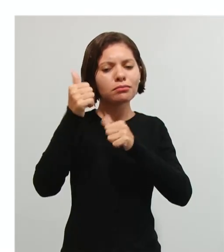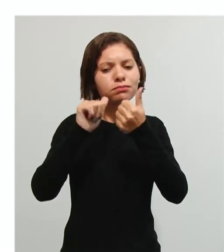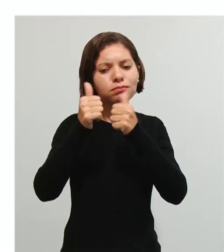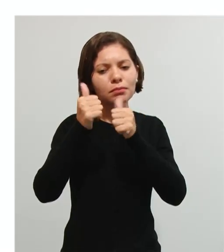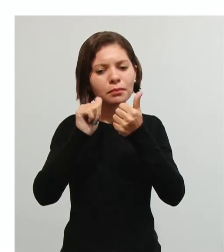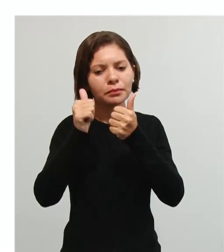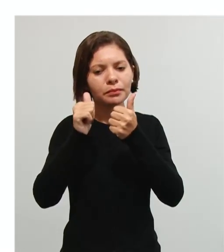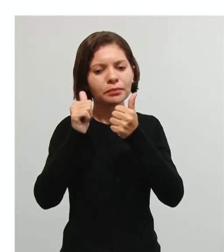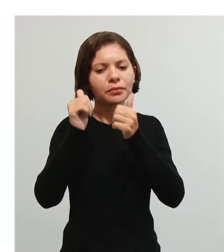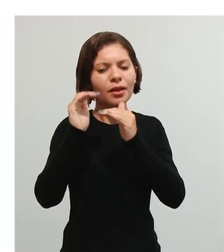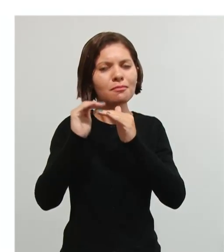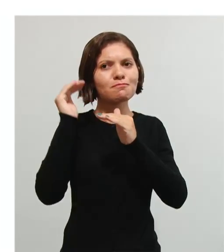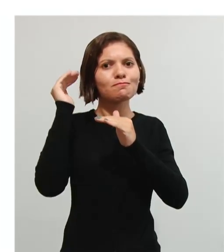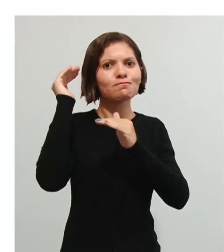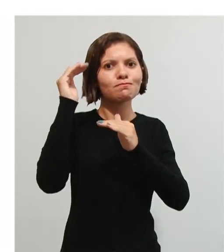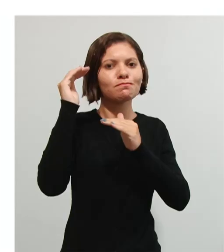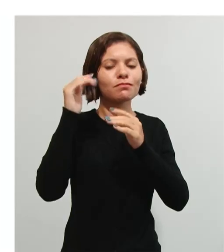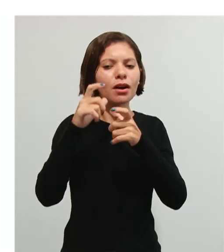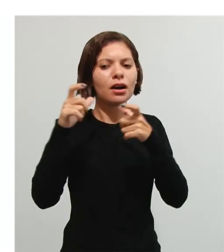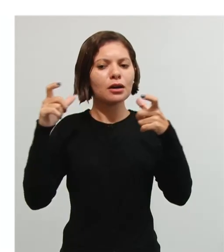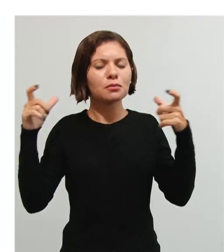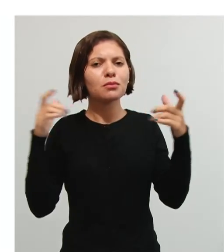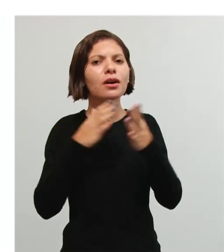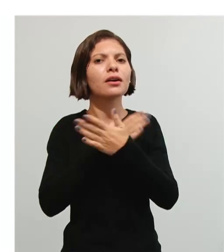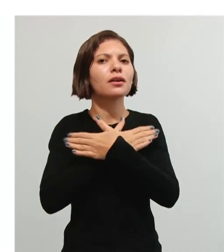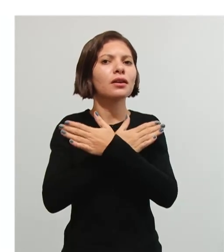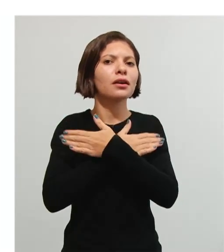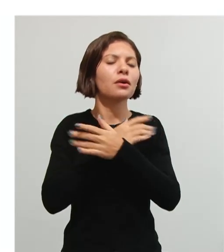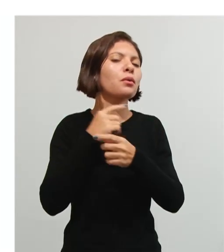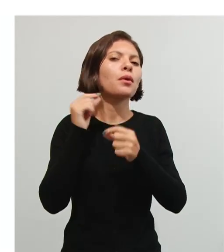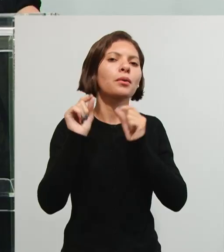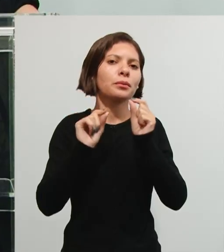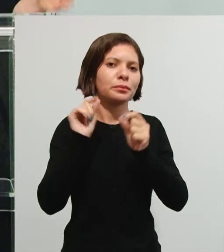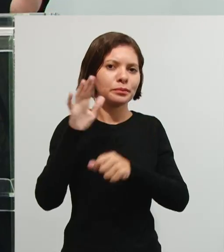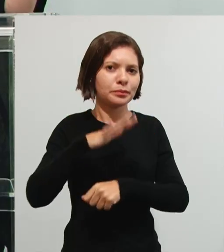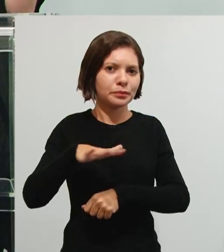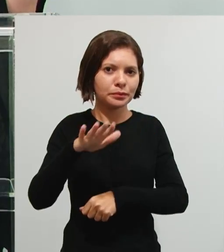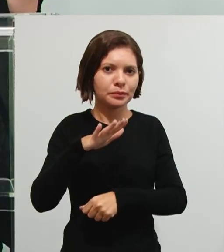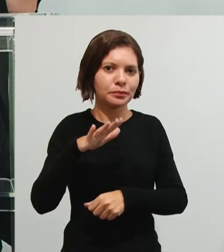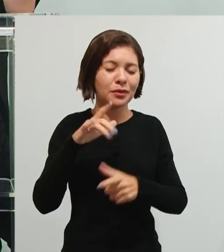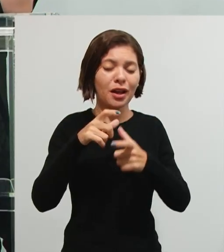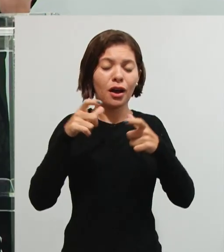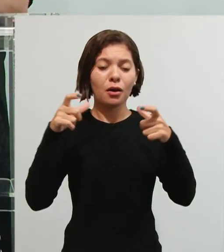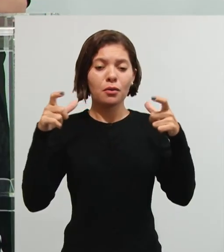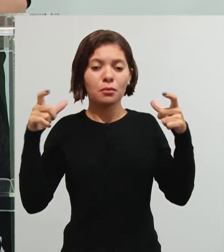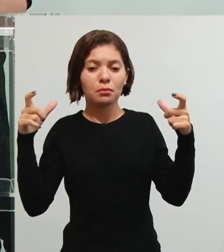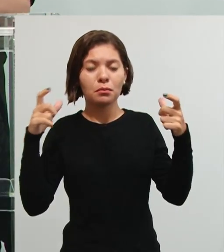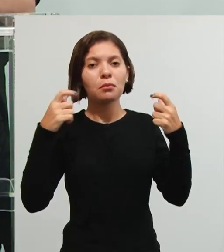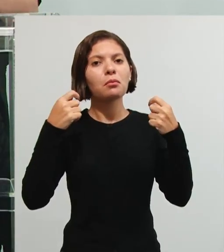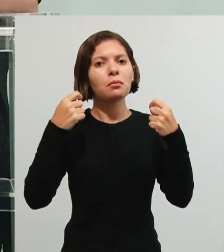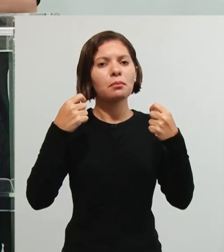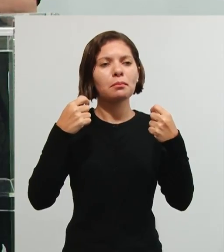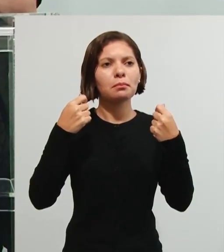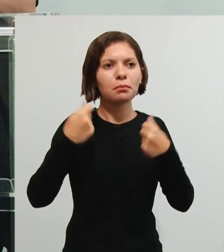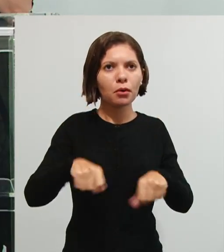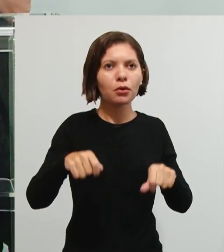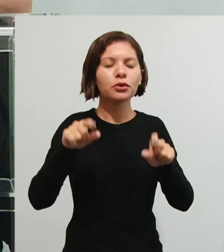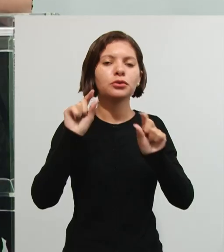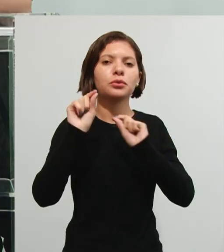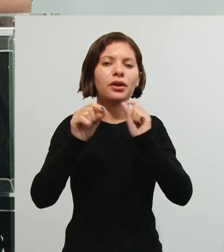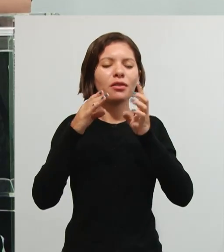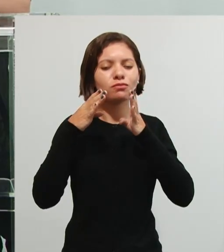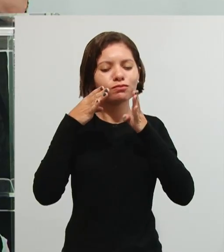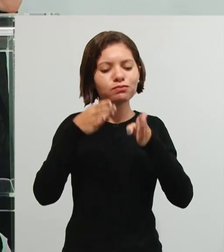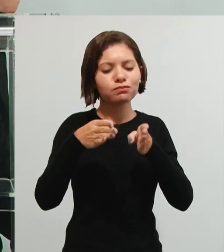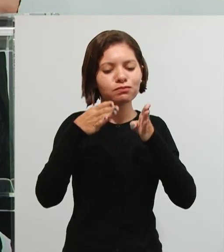de desemprego? Isso também é amplo. Eu posso focar mais, eu posso fazer essa